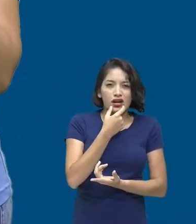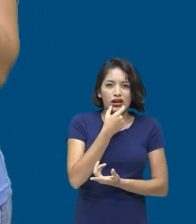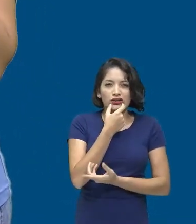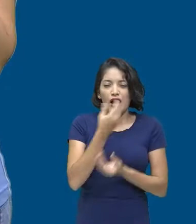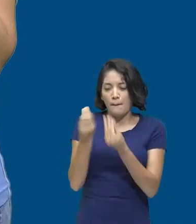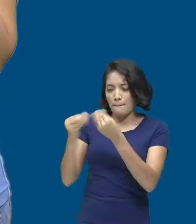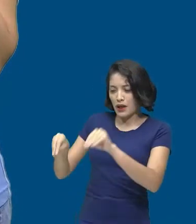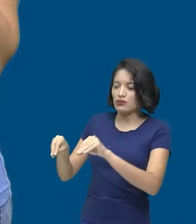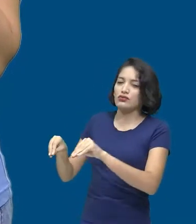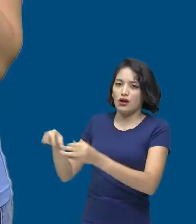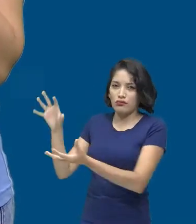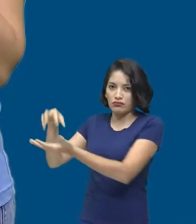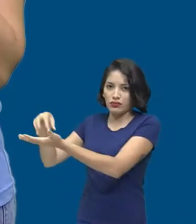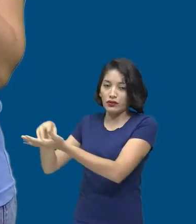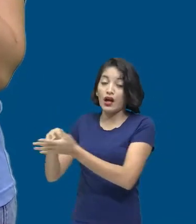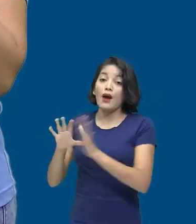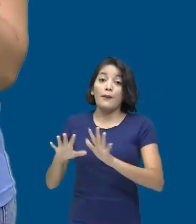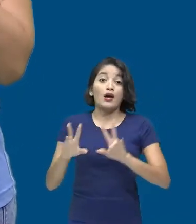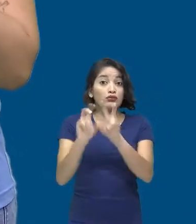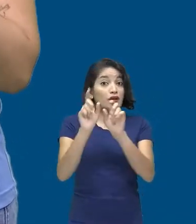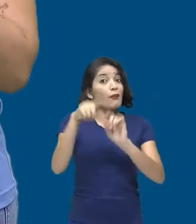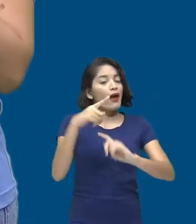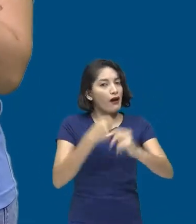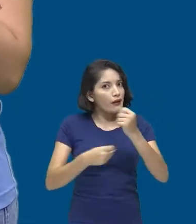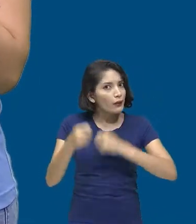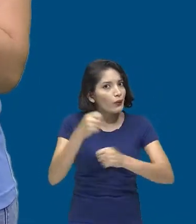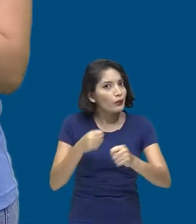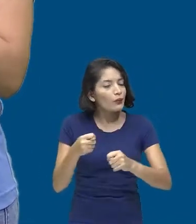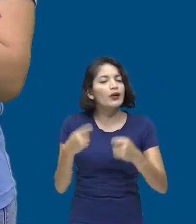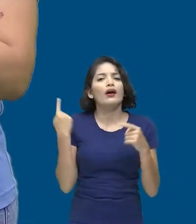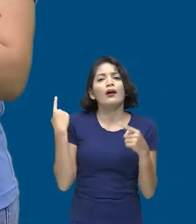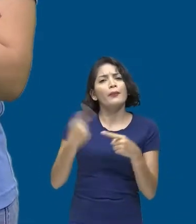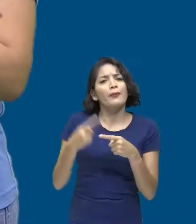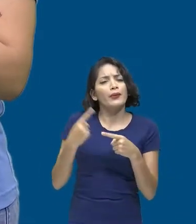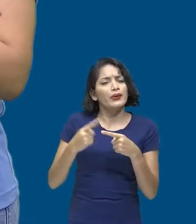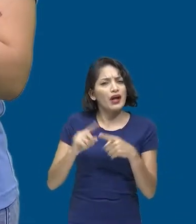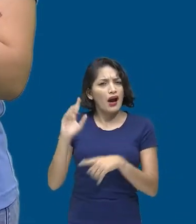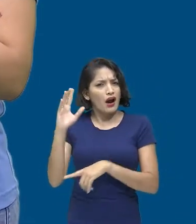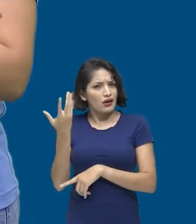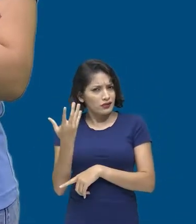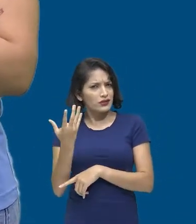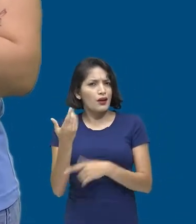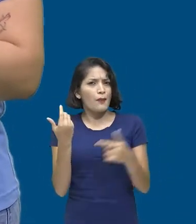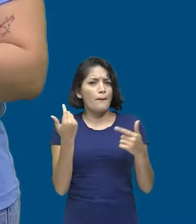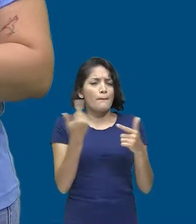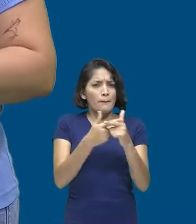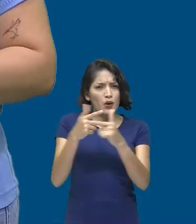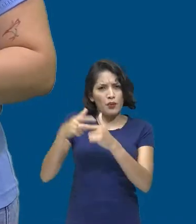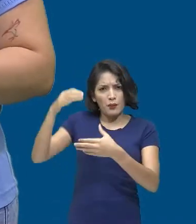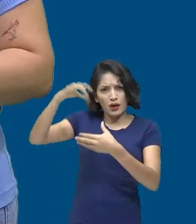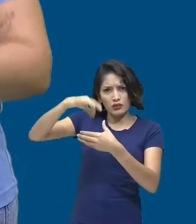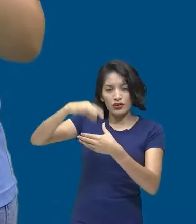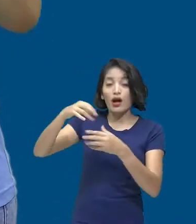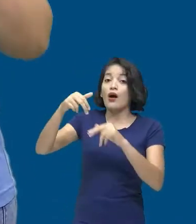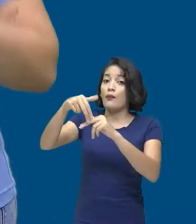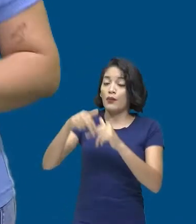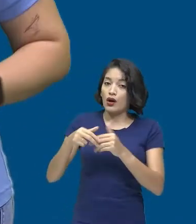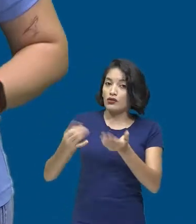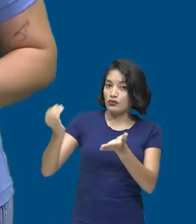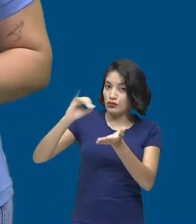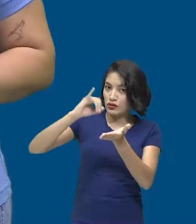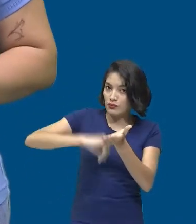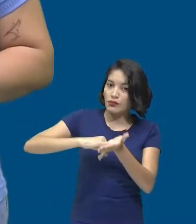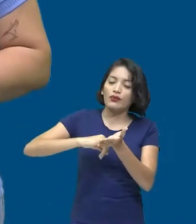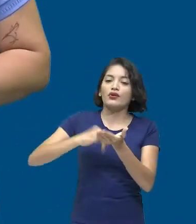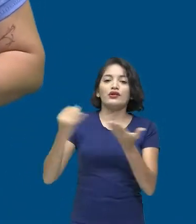vocês já entenderam que a questão é econômica, tá? Então, por que vai acontecer essa situação com o chá? Por conta dos impostos. Trouxe para